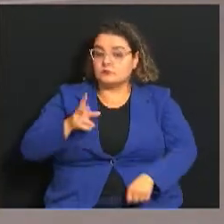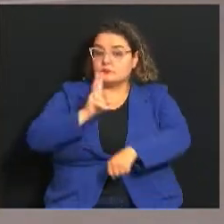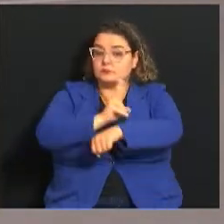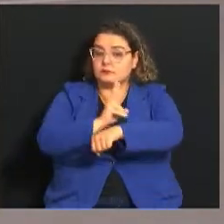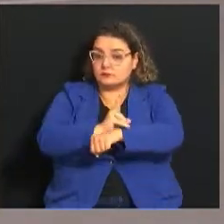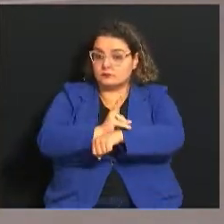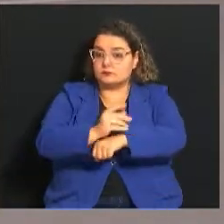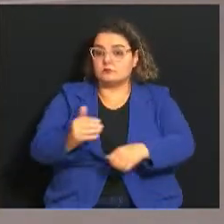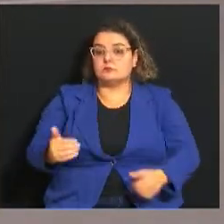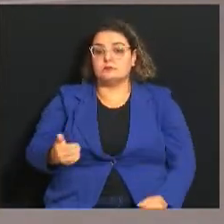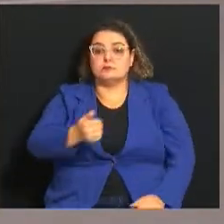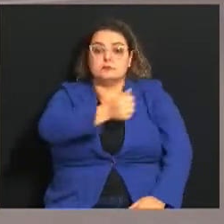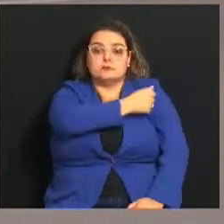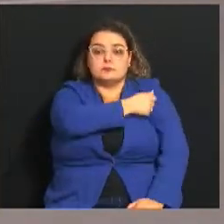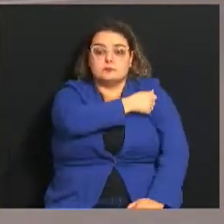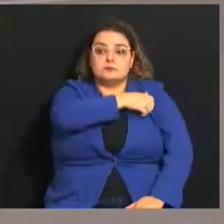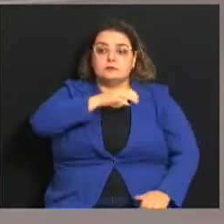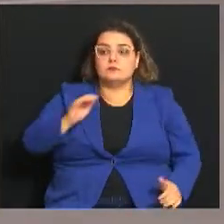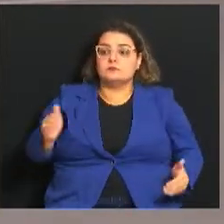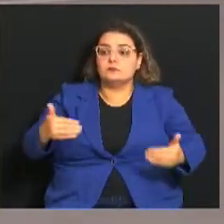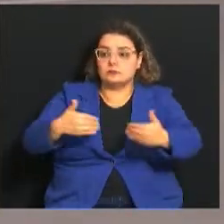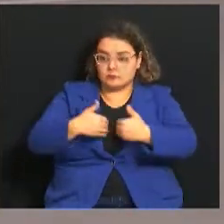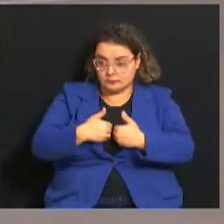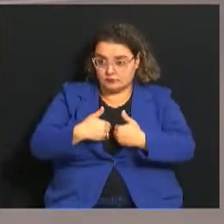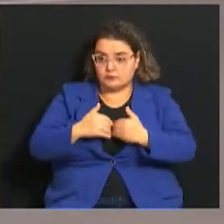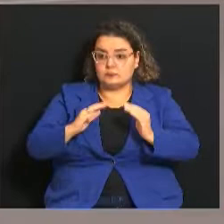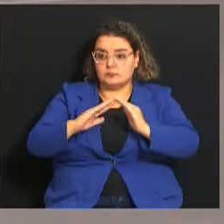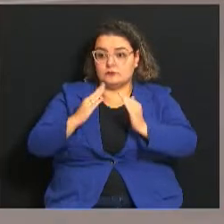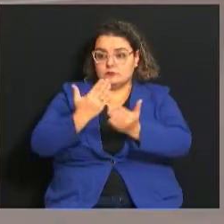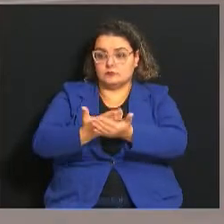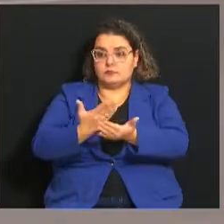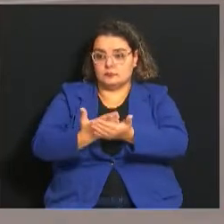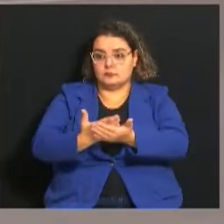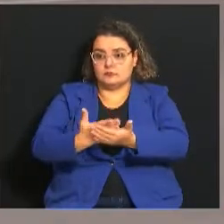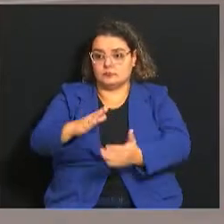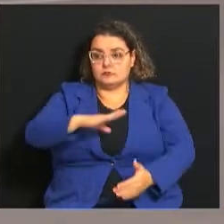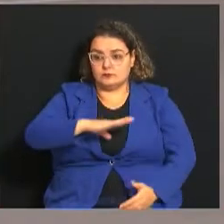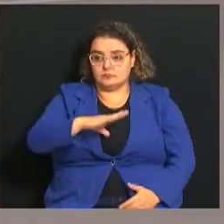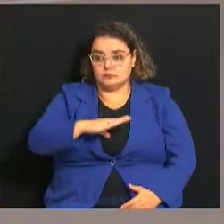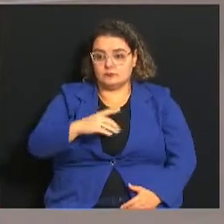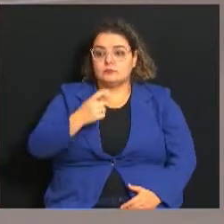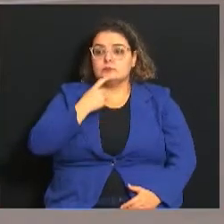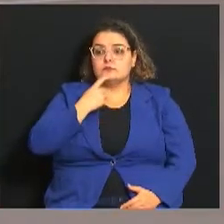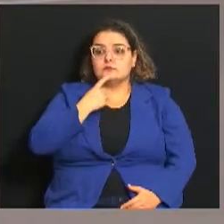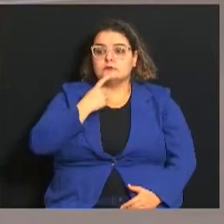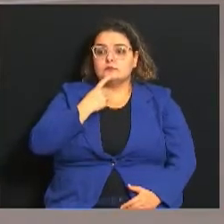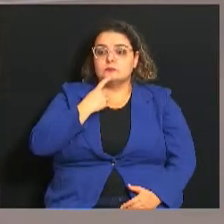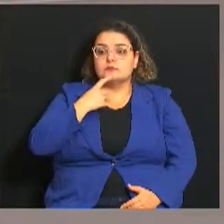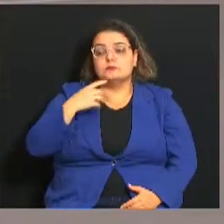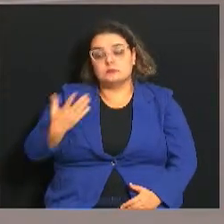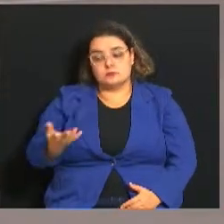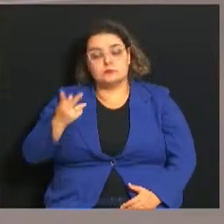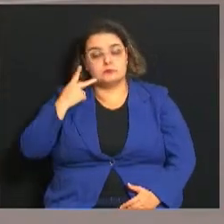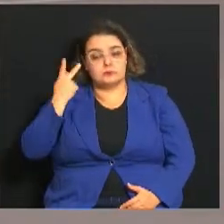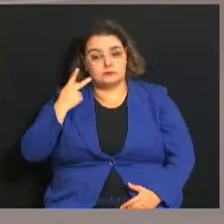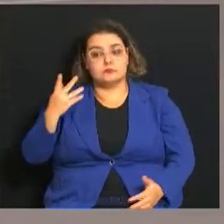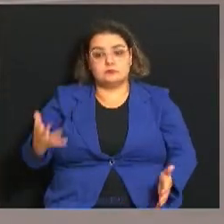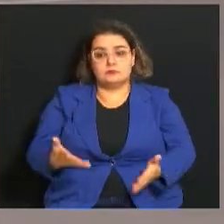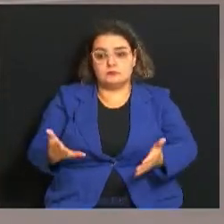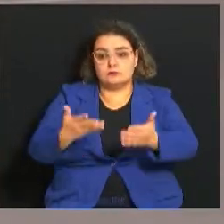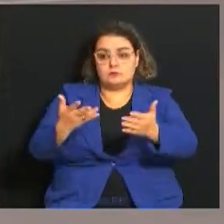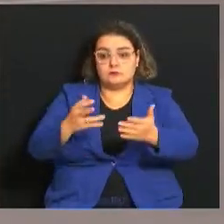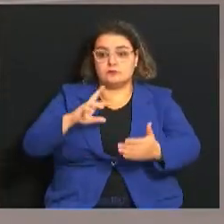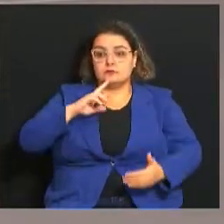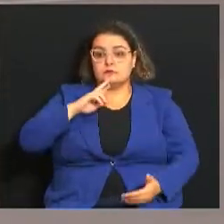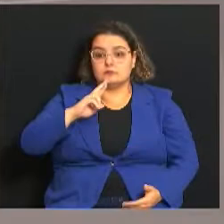com transtorno do espectro autista em escolas municipais de Campinas. Segundo o parlamentar, essa iniciativa é uma resposta